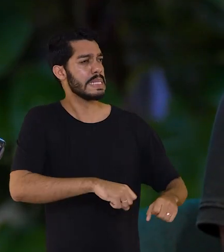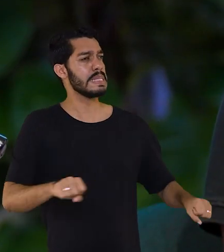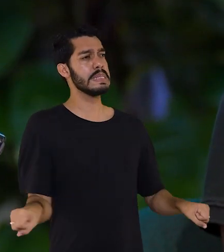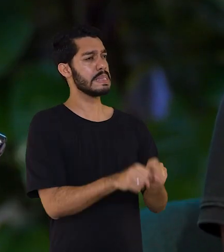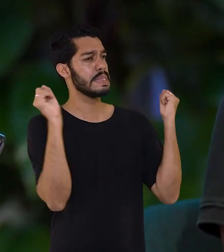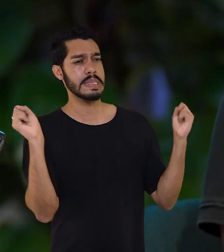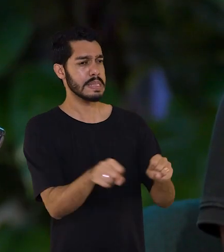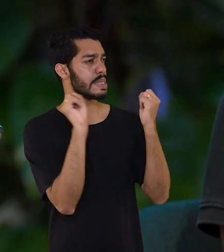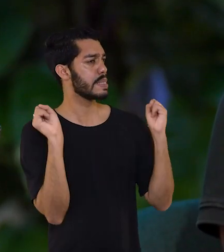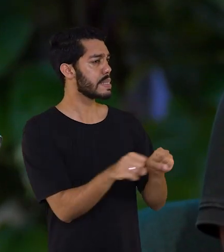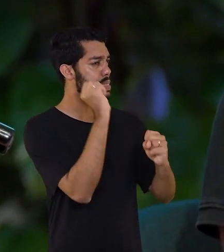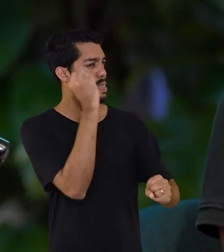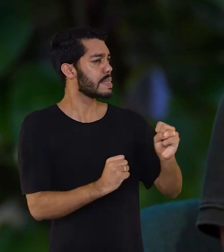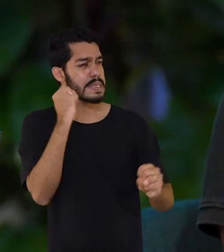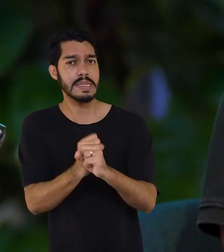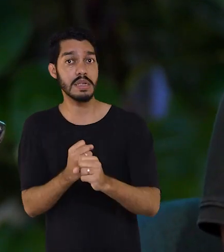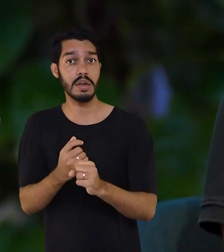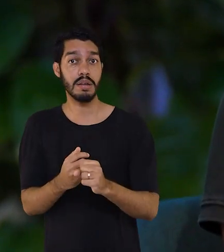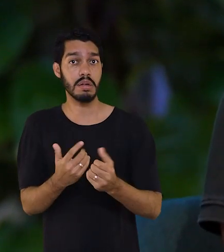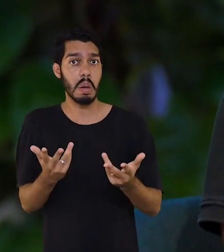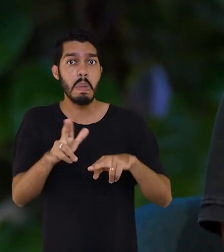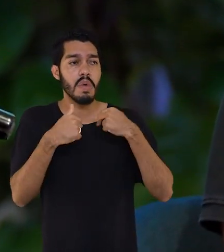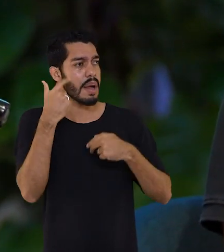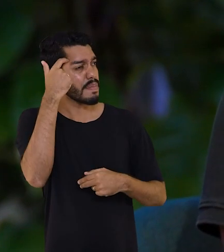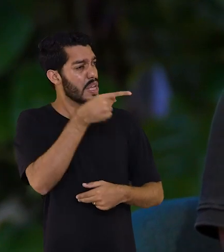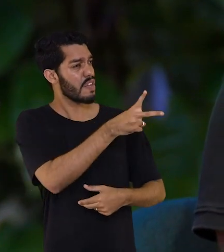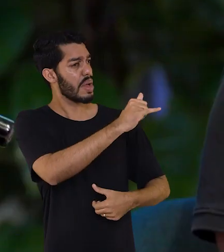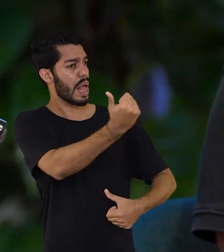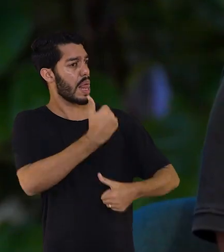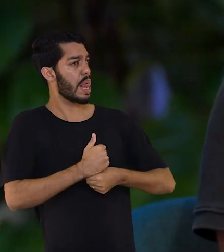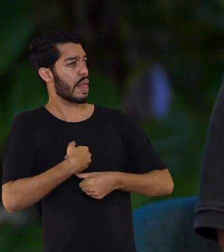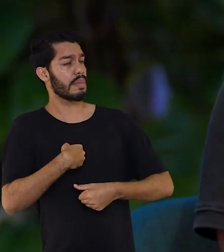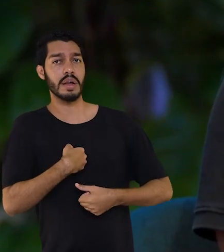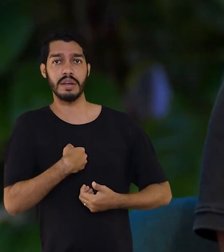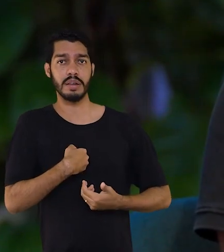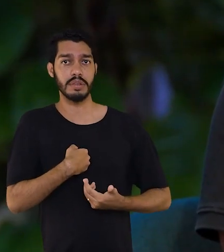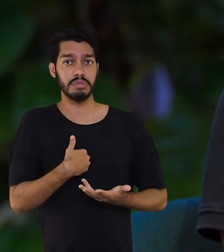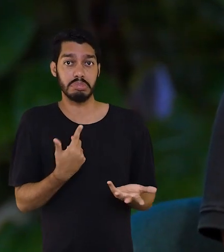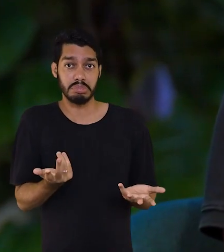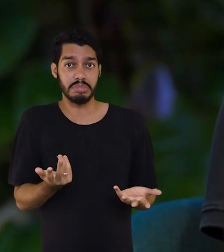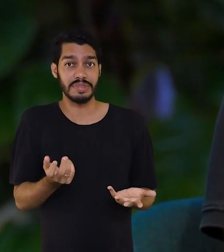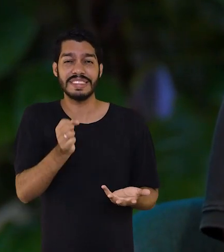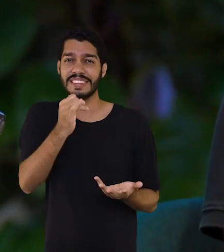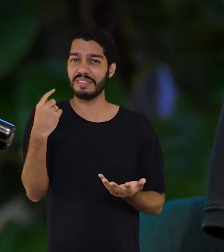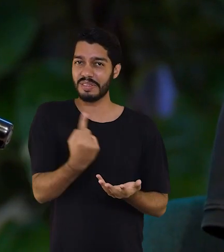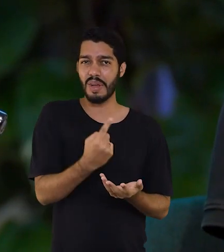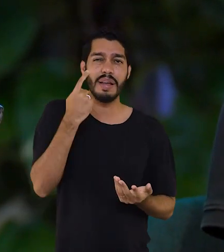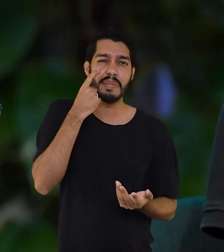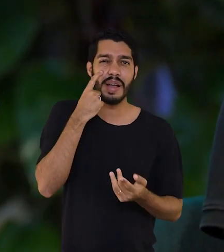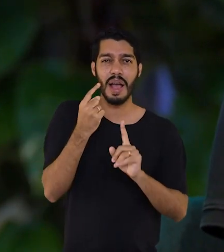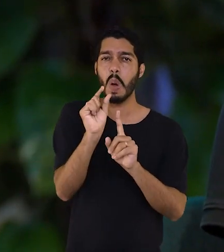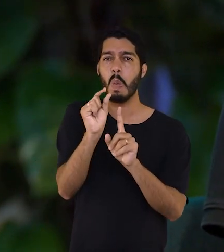as máquinas. Por quê? Porque ela vai dominar meu trabalho, eu vou parar de trabalhar, vou parar de ganhar dinheiro, porque as máquinas vão fazer o que eu